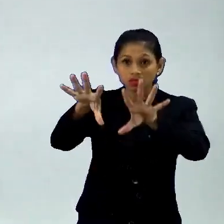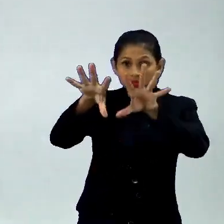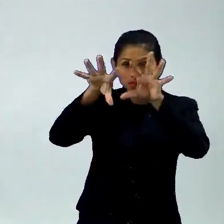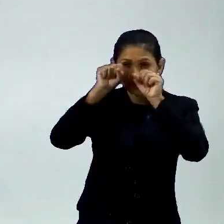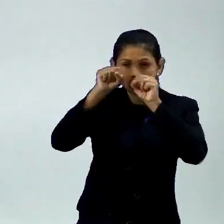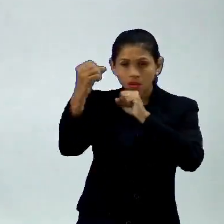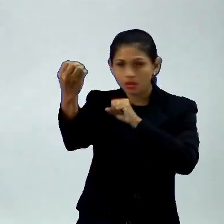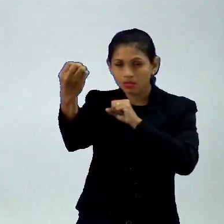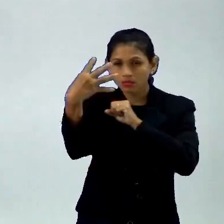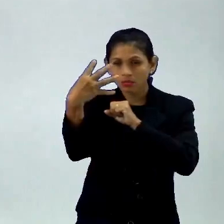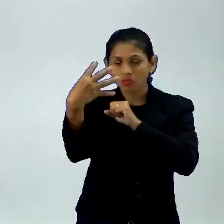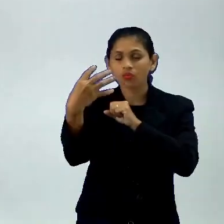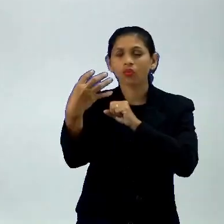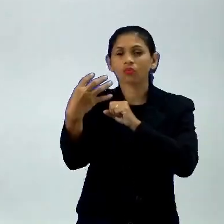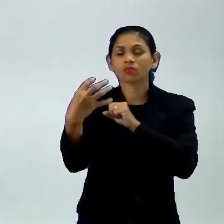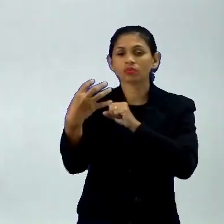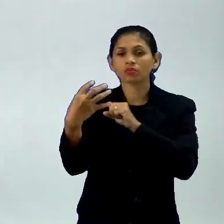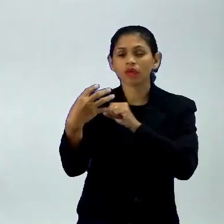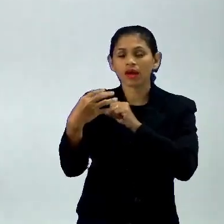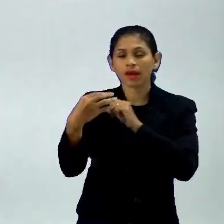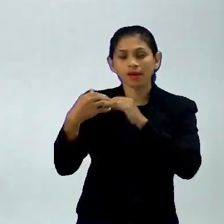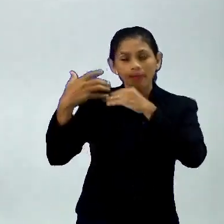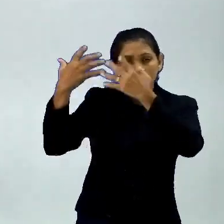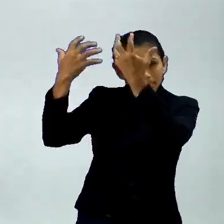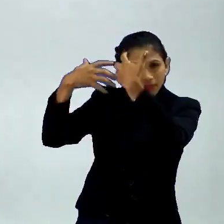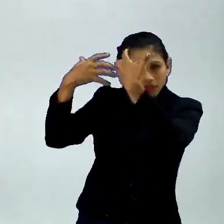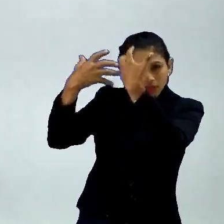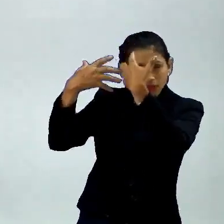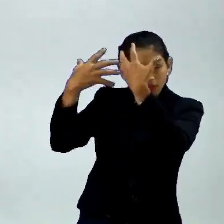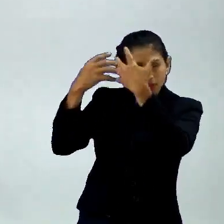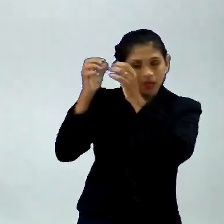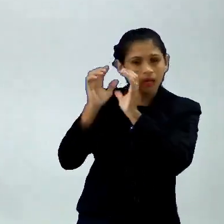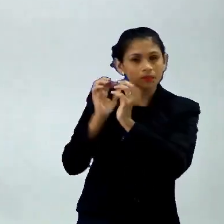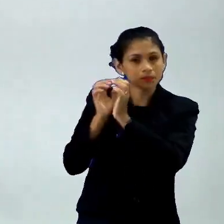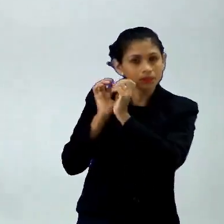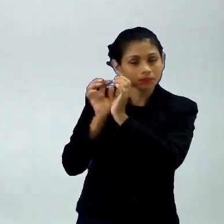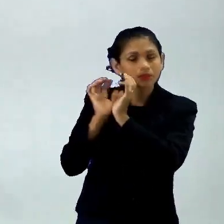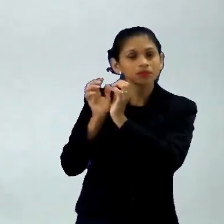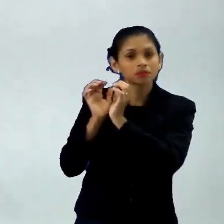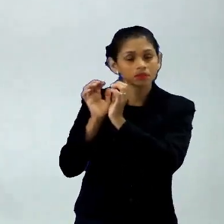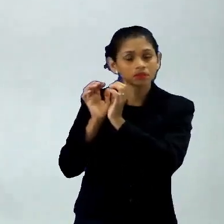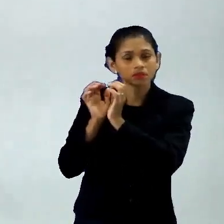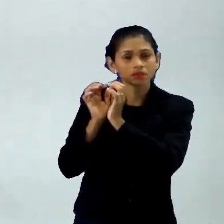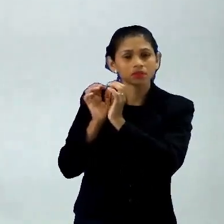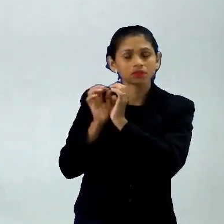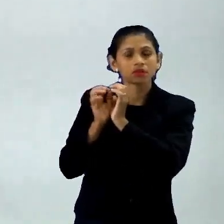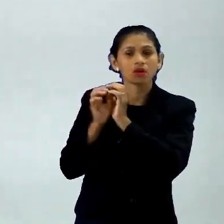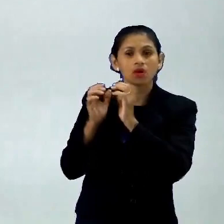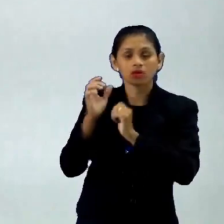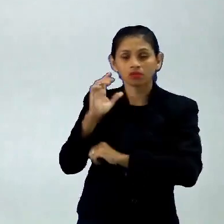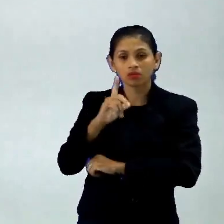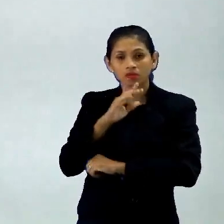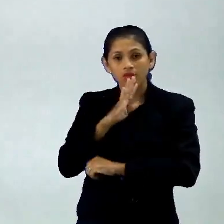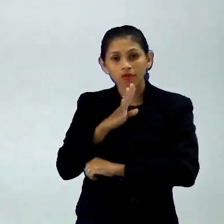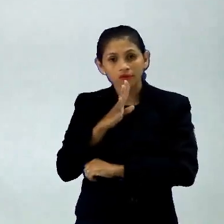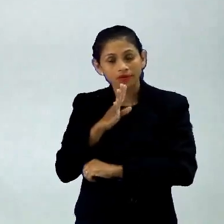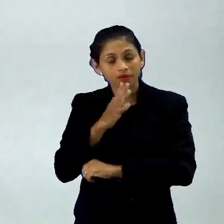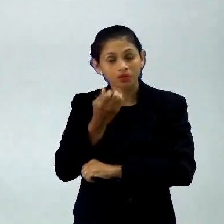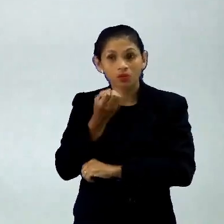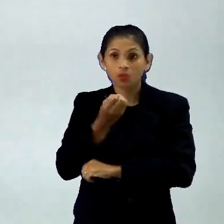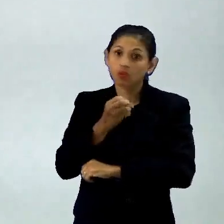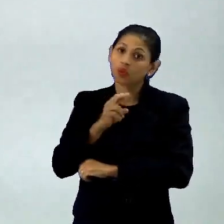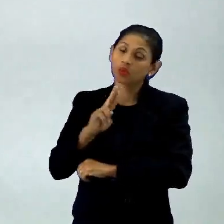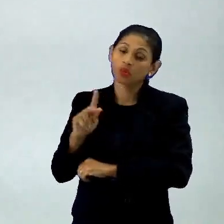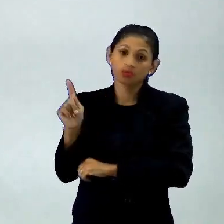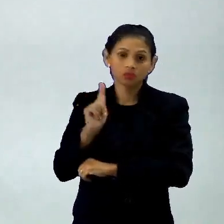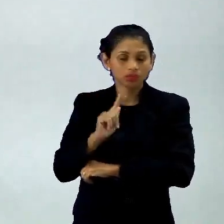Essa informação precisa ser processada pelo cérebro para que você tenha um entendimento se reconhece ou não aquela imagem que foi formada. E caso